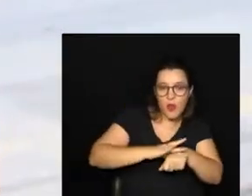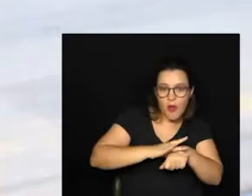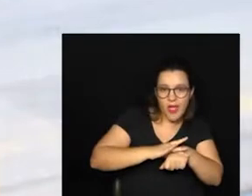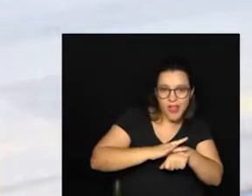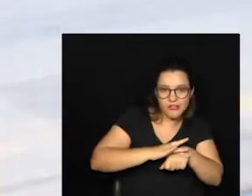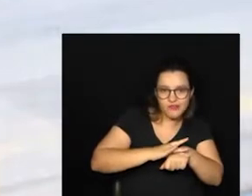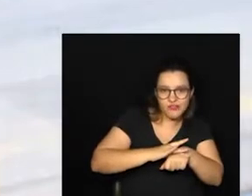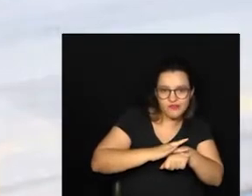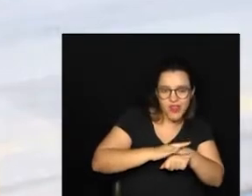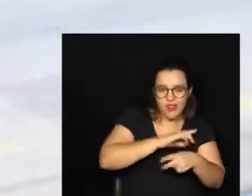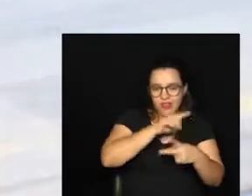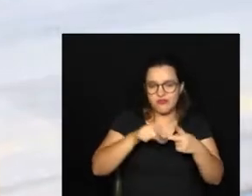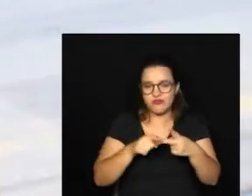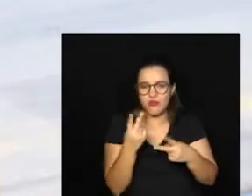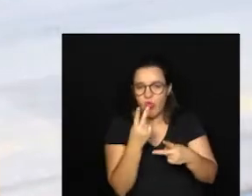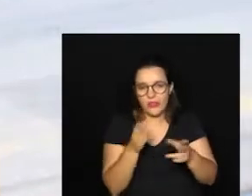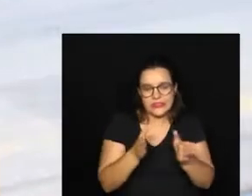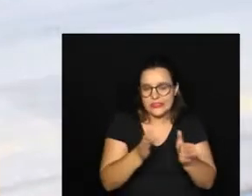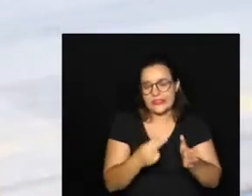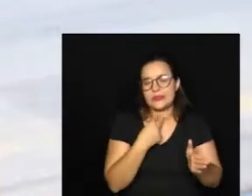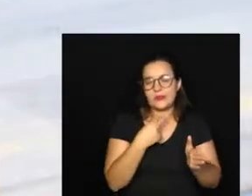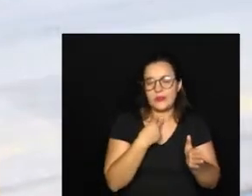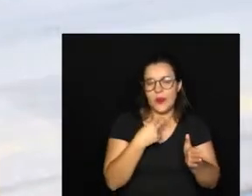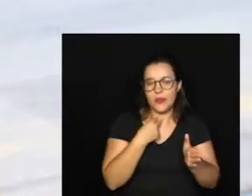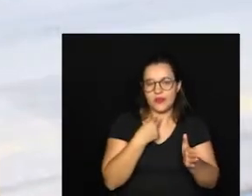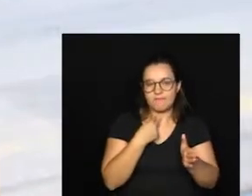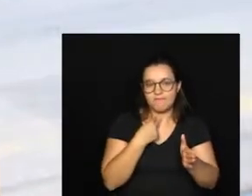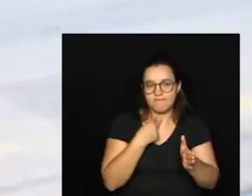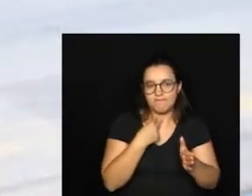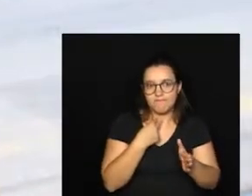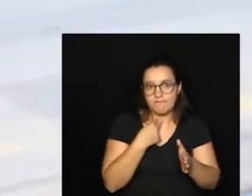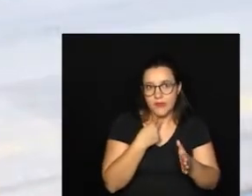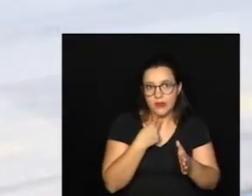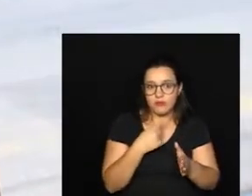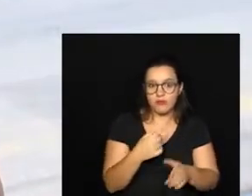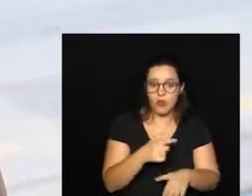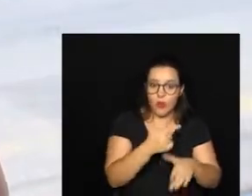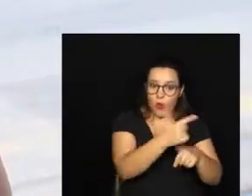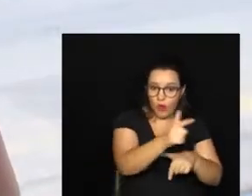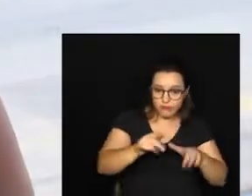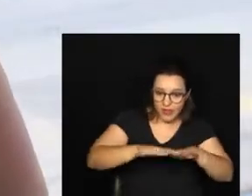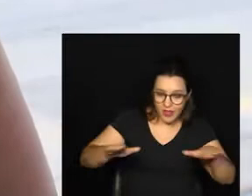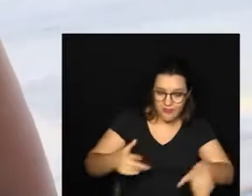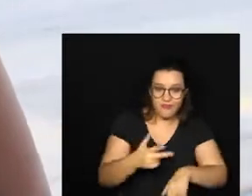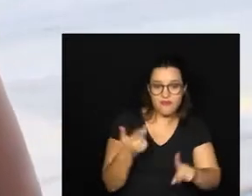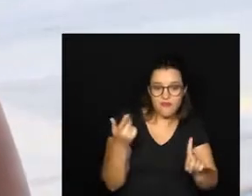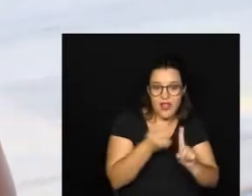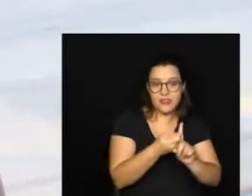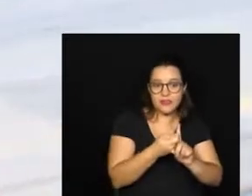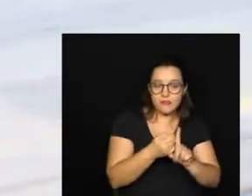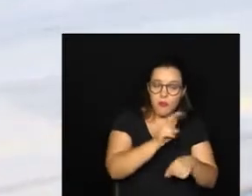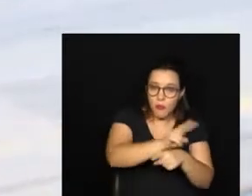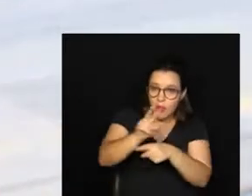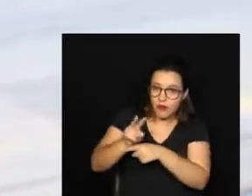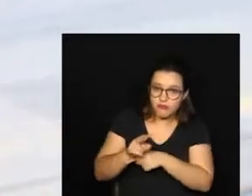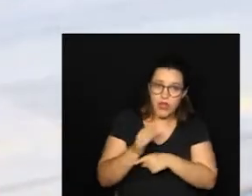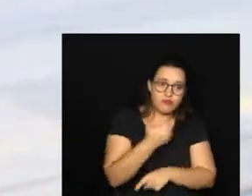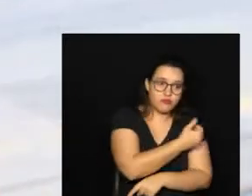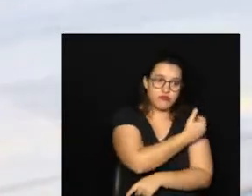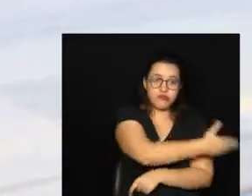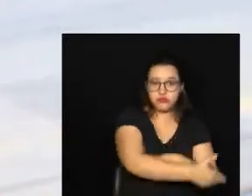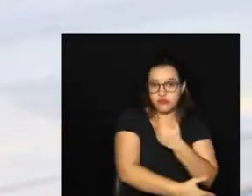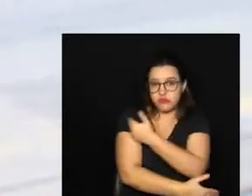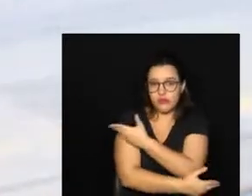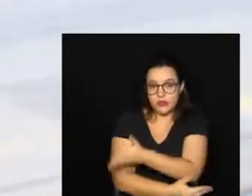vacina. Então, a gente acaba protegendo os outros também. O vírus da poliomielite, ele